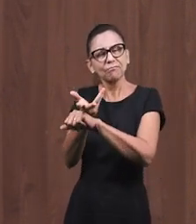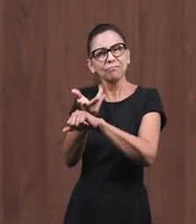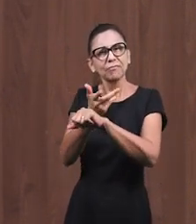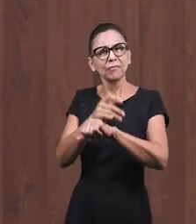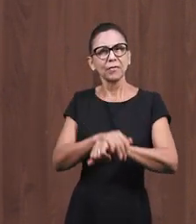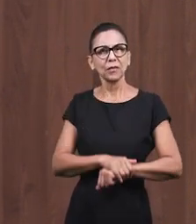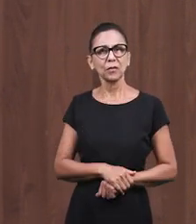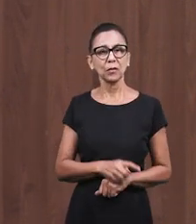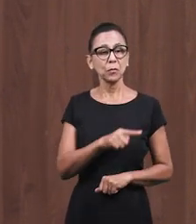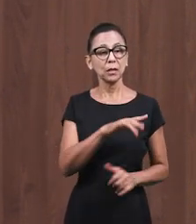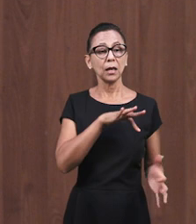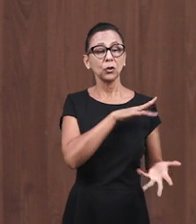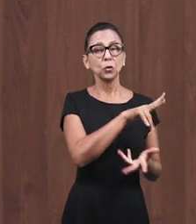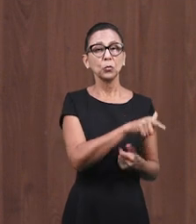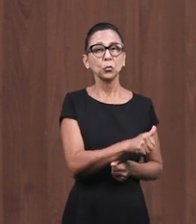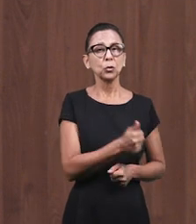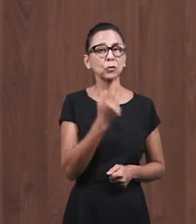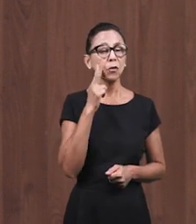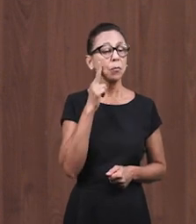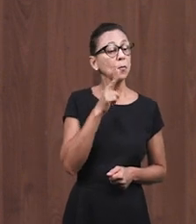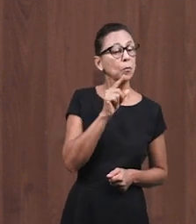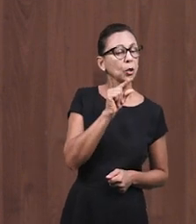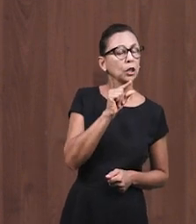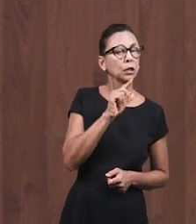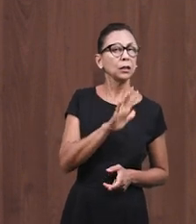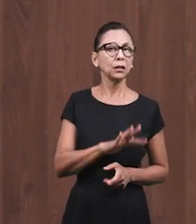prazeres passageiros desse mundo, que nos leva